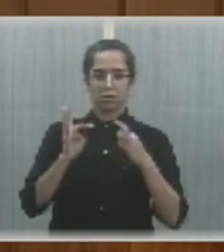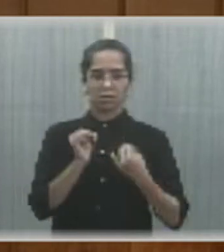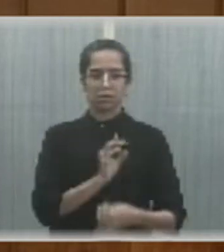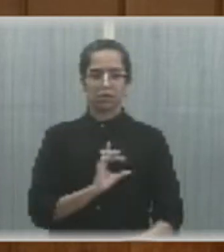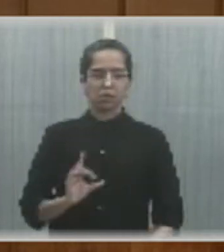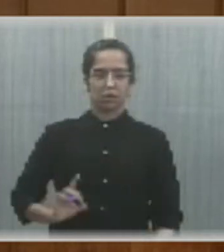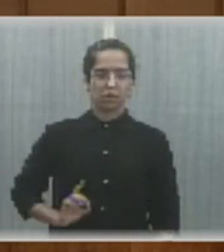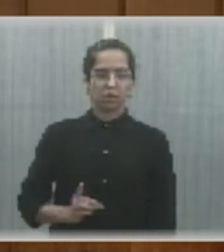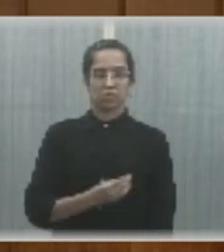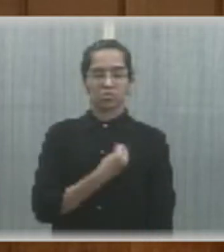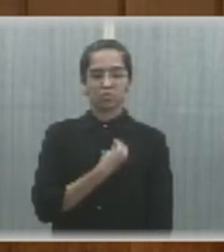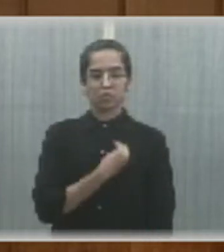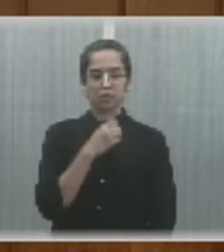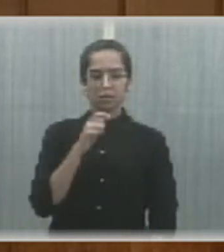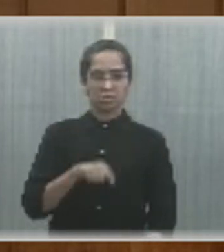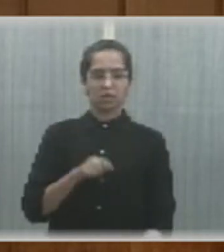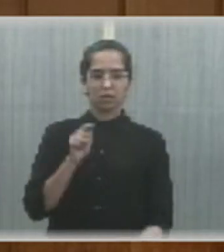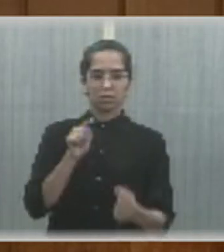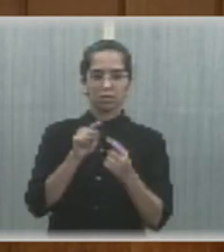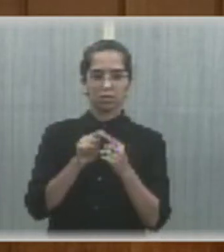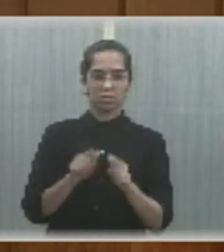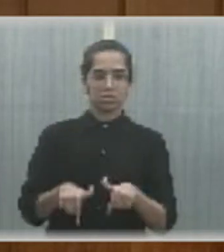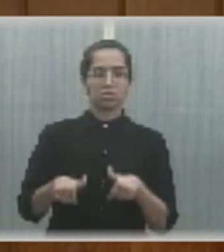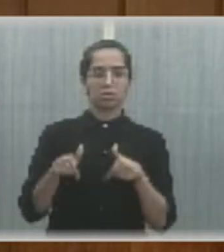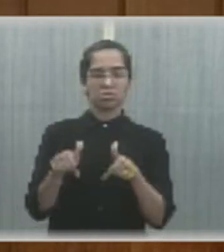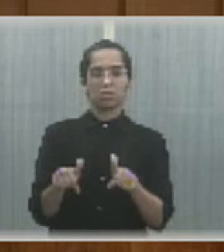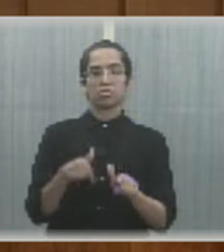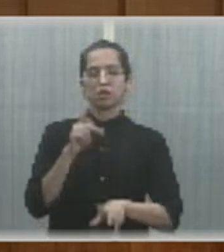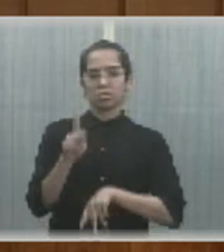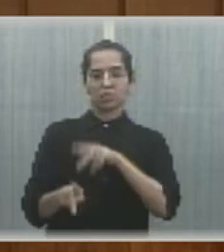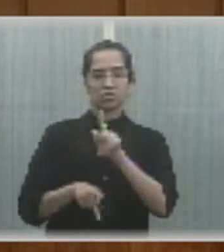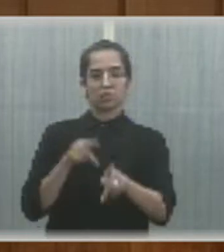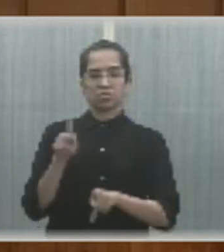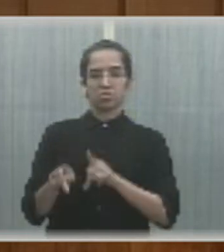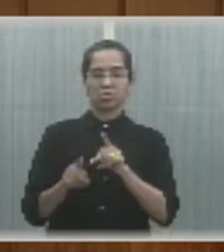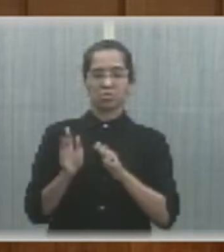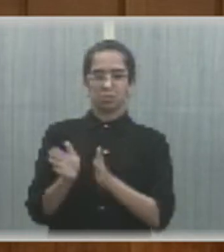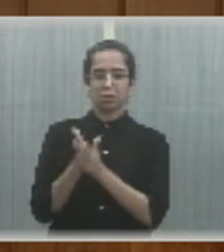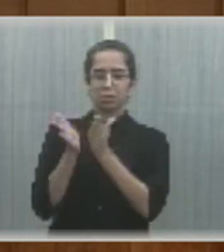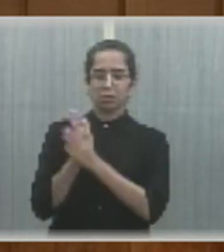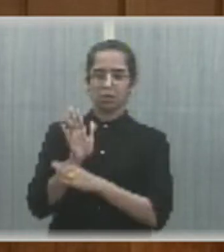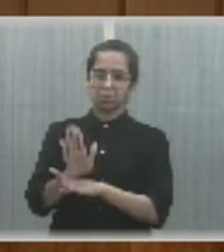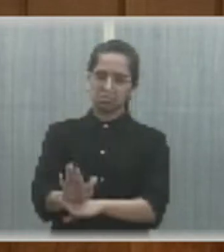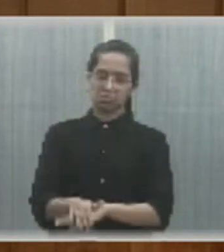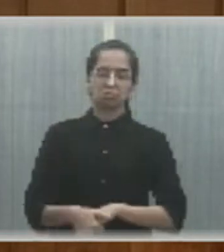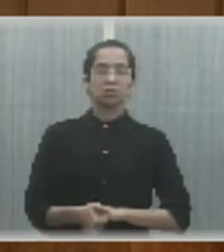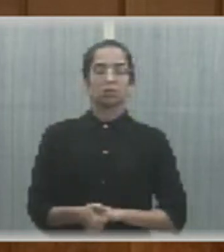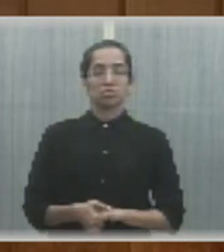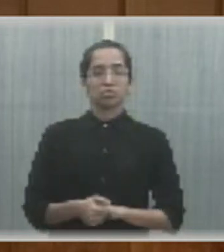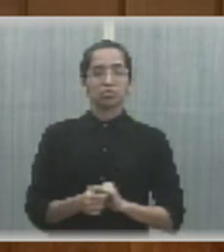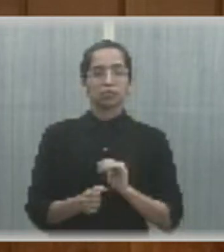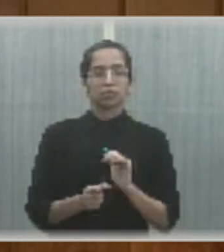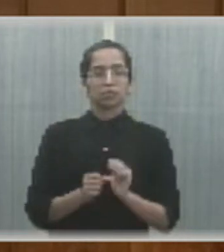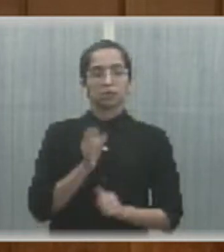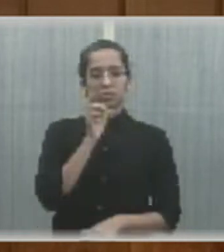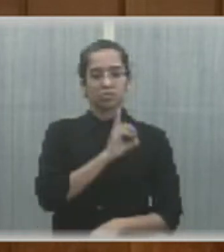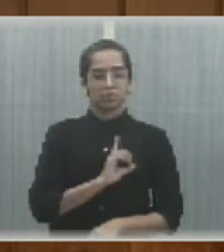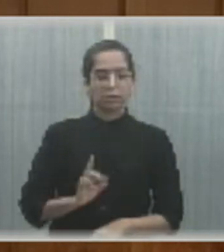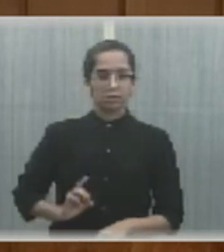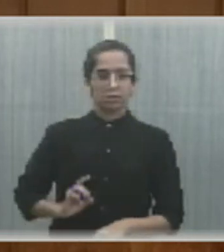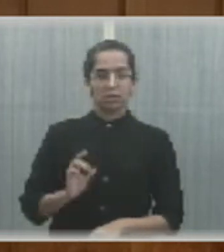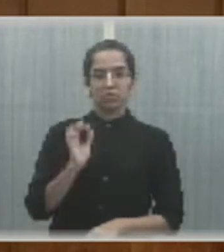parlamentares na defesa da população mais vulnerável. Grande expediente. A senhora deputada Tereza Brito,